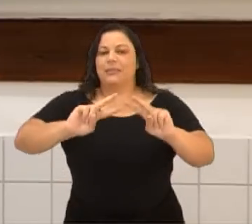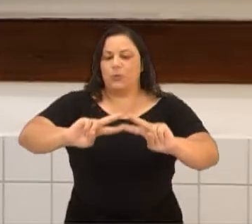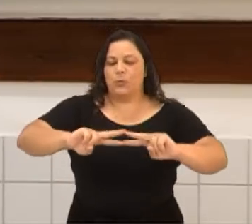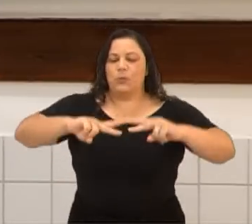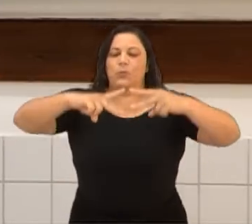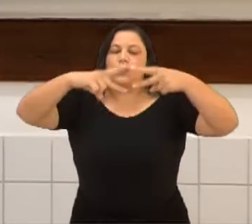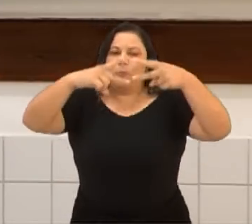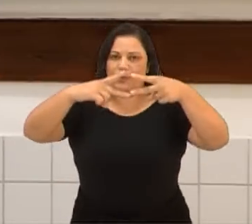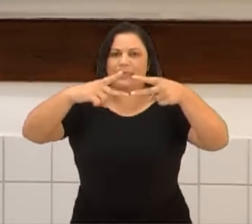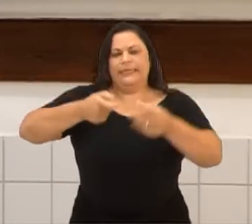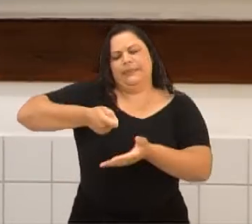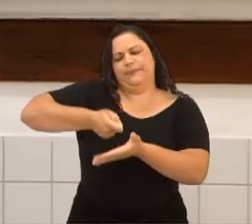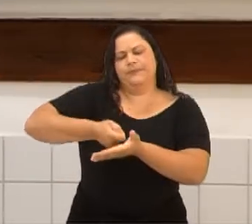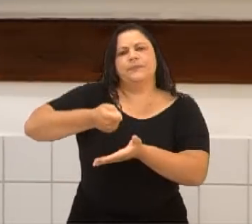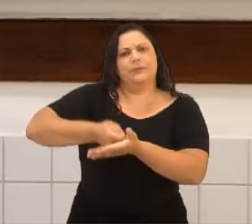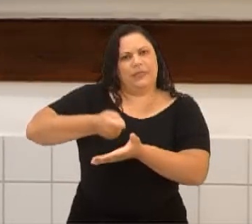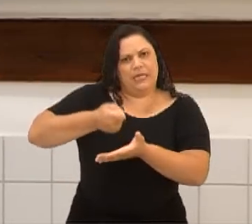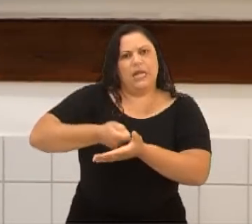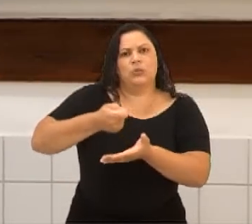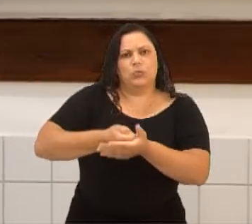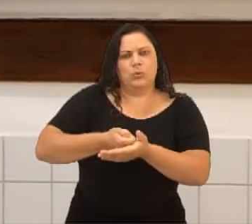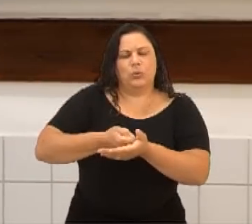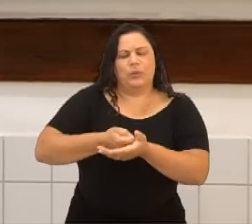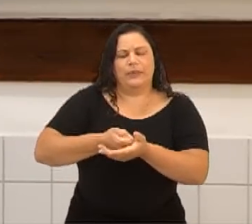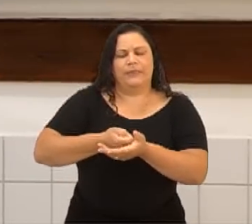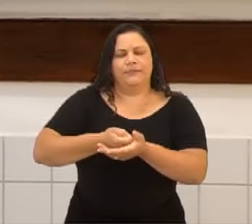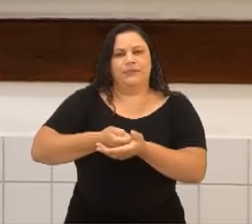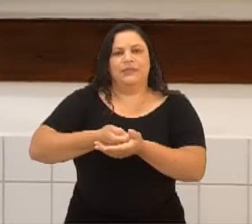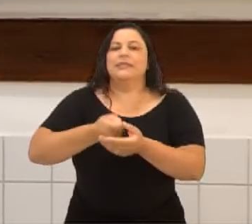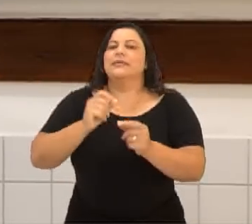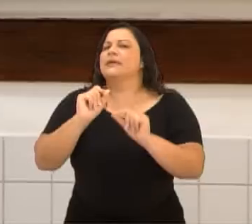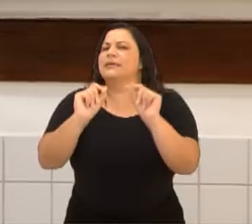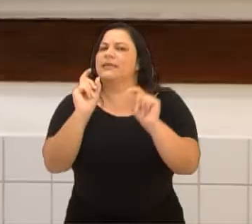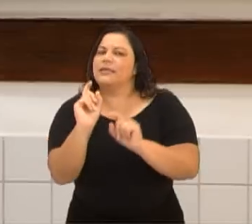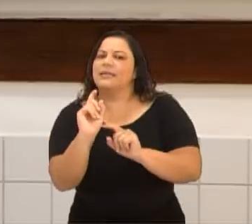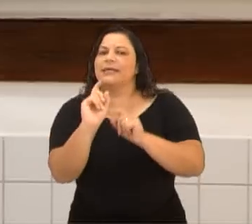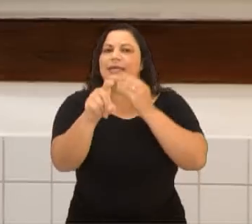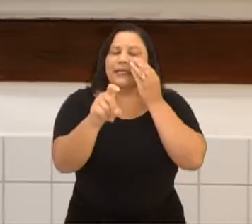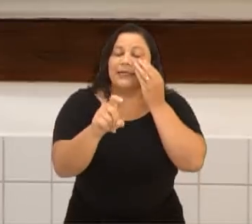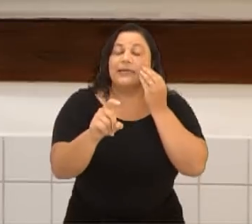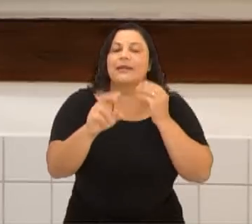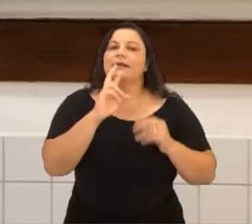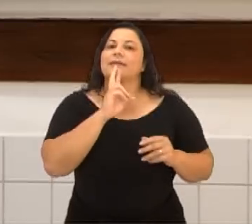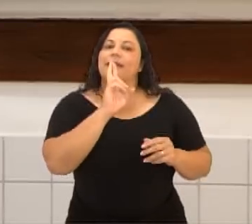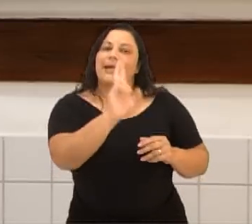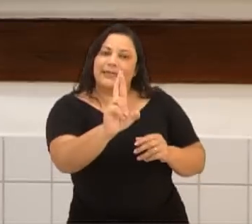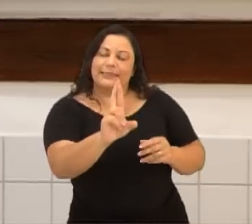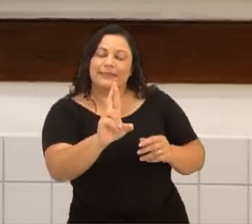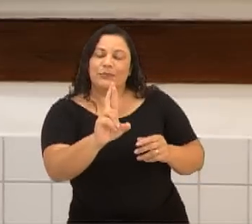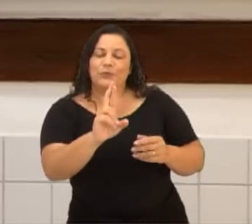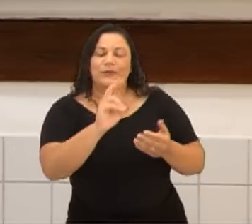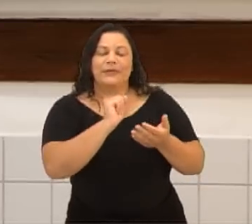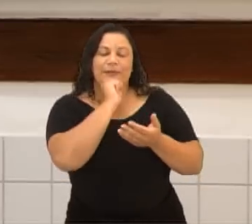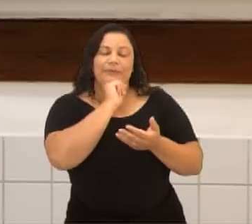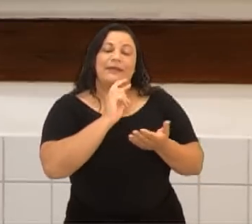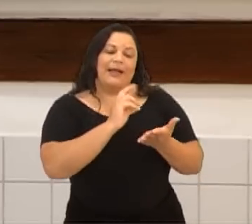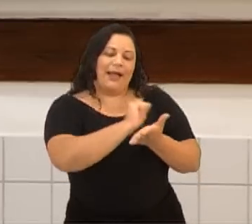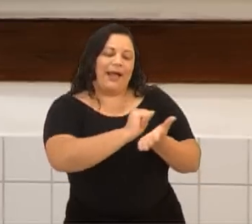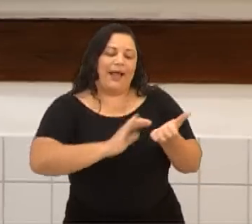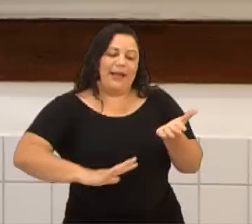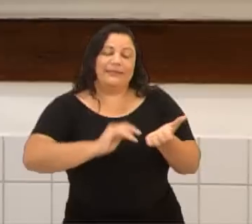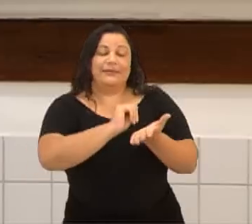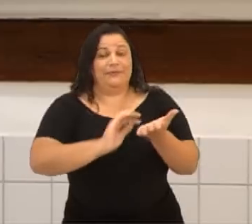atividade obrigatória. Vocês têm que clicar nesse link, responder a atividade, concluir e concluir lá também